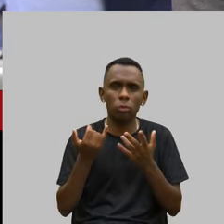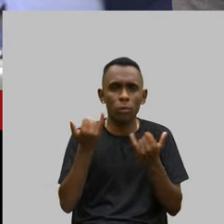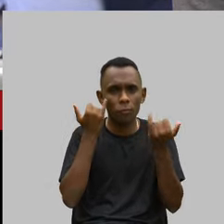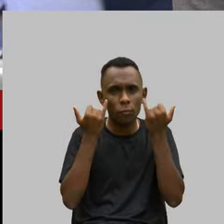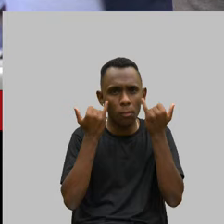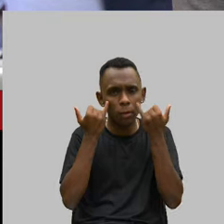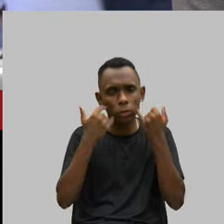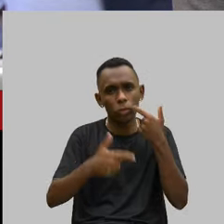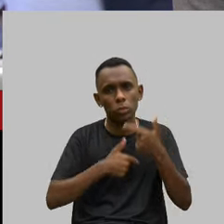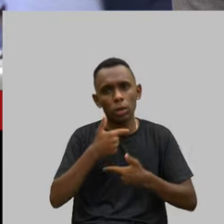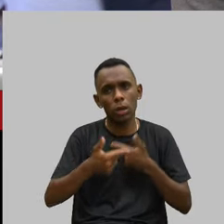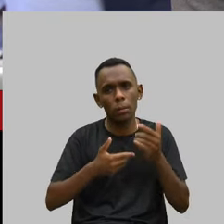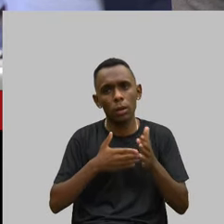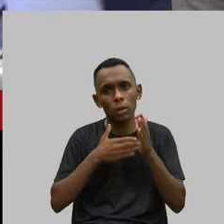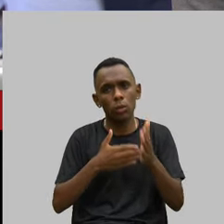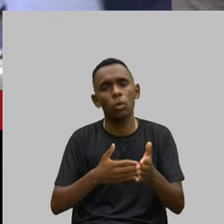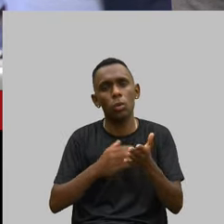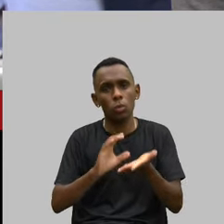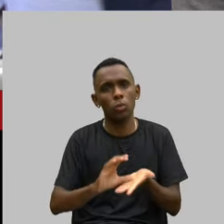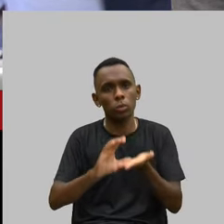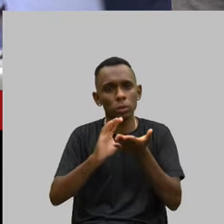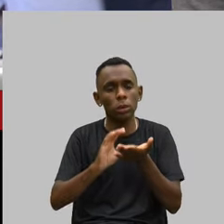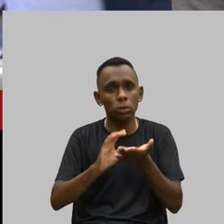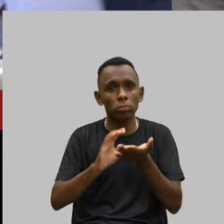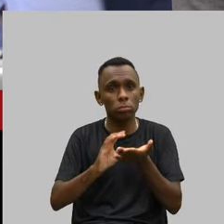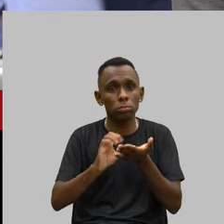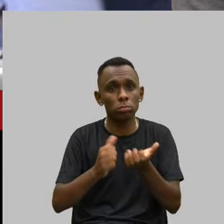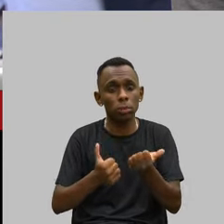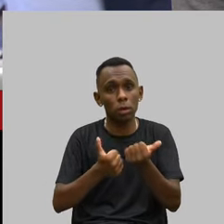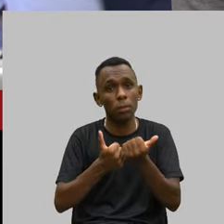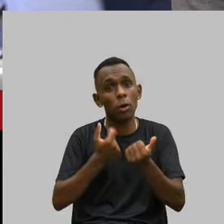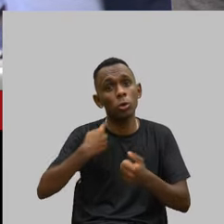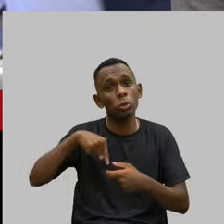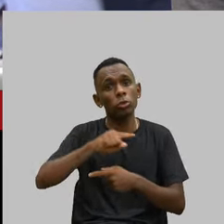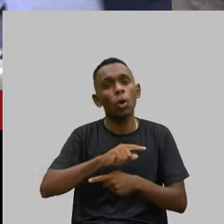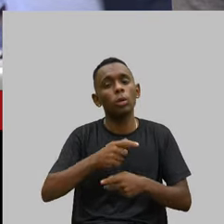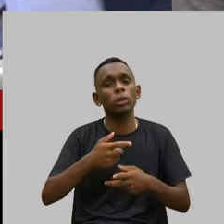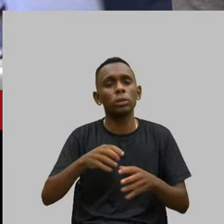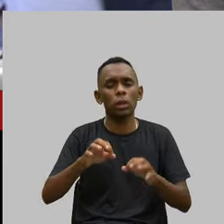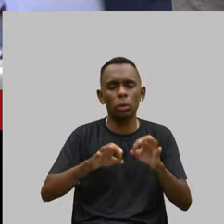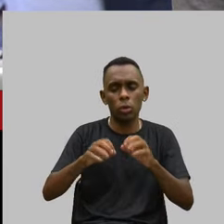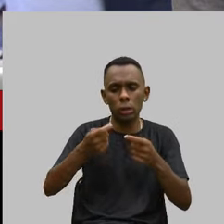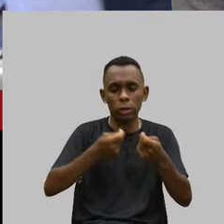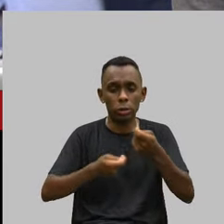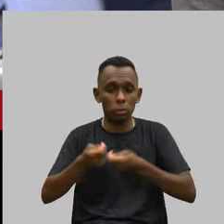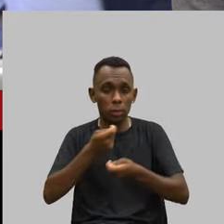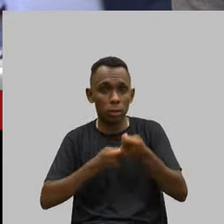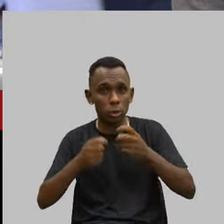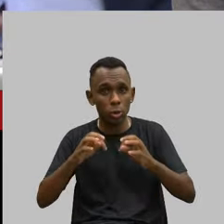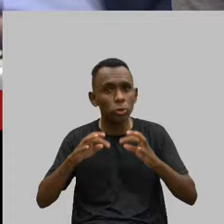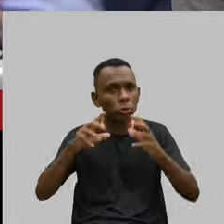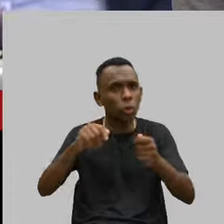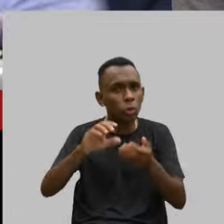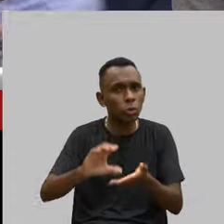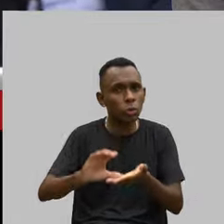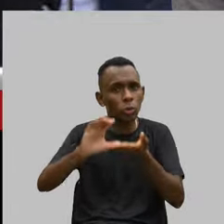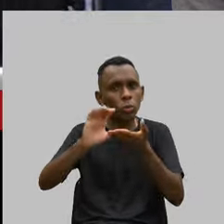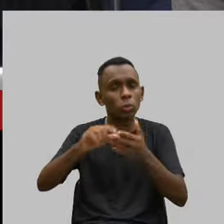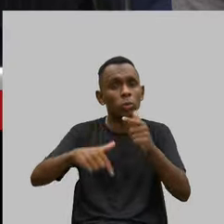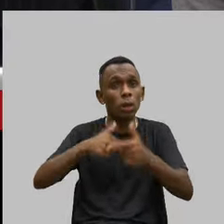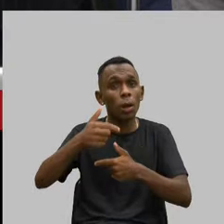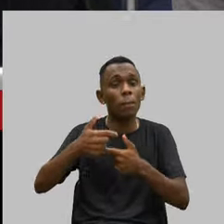regular do Conselho de supervisão nós administramos todas as indicações que o conselho faz eh